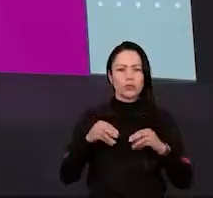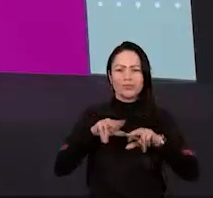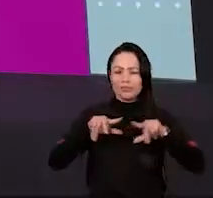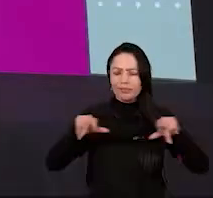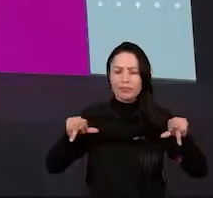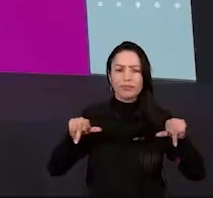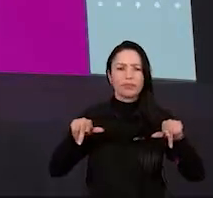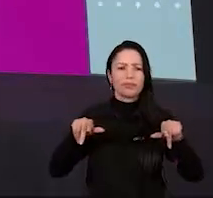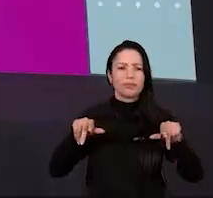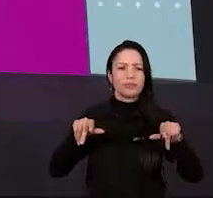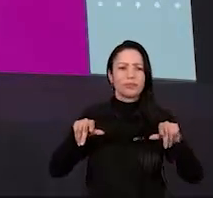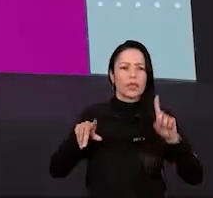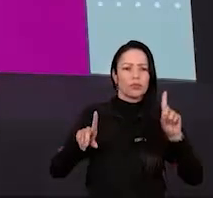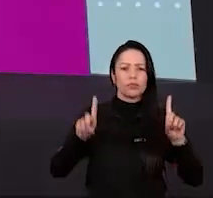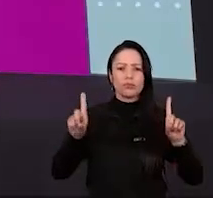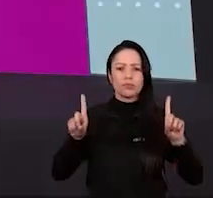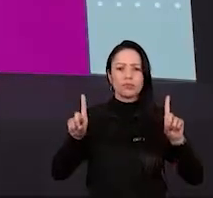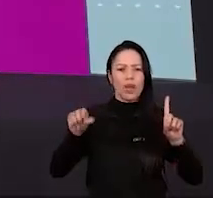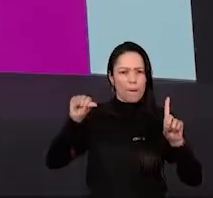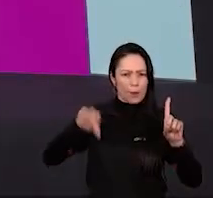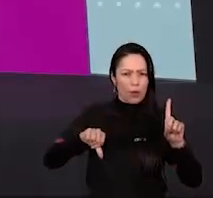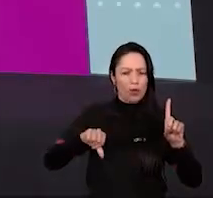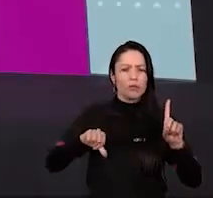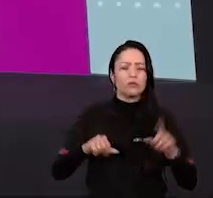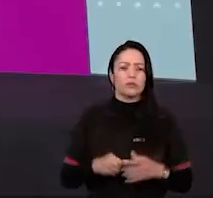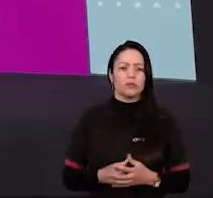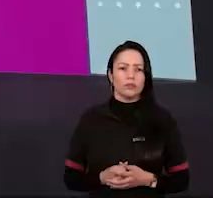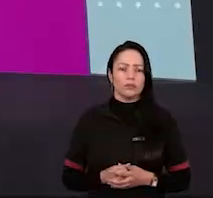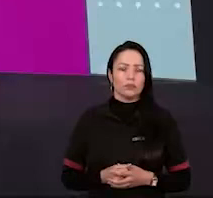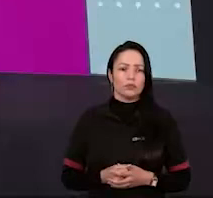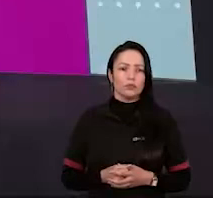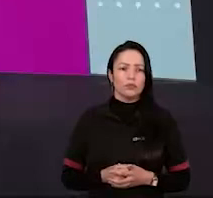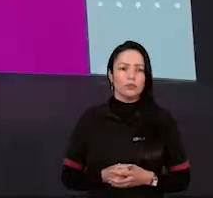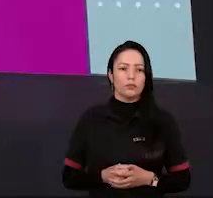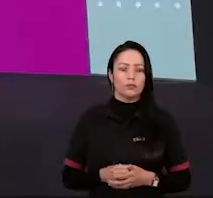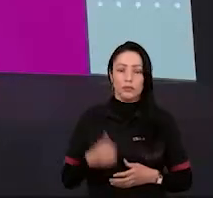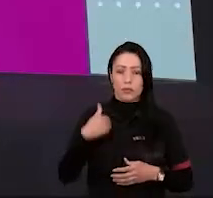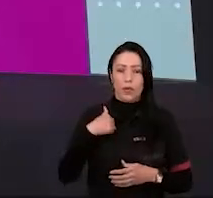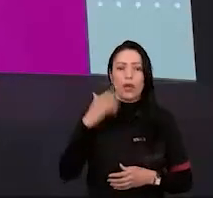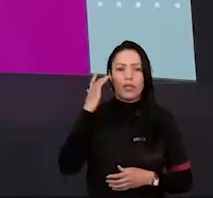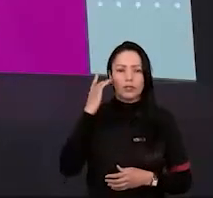material quanto do outro, entendido? Então, para mim, eu